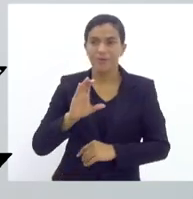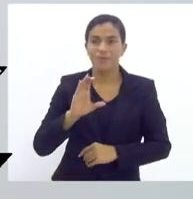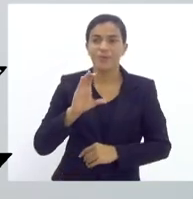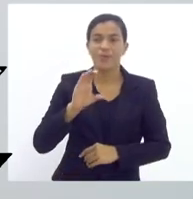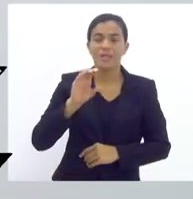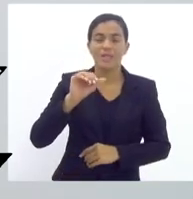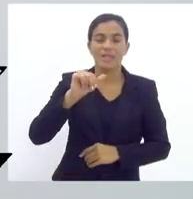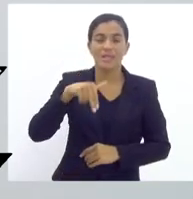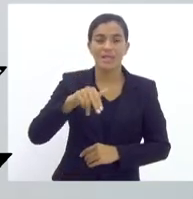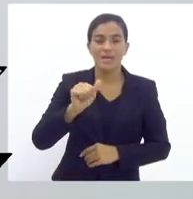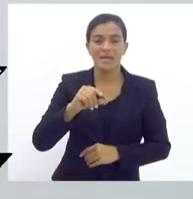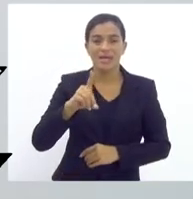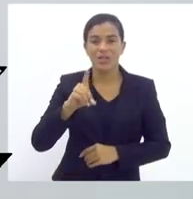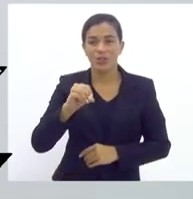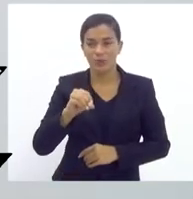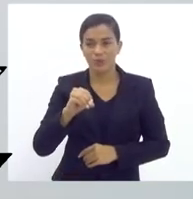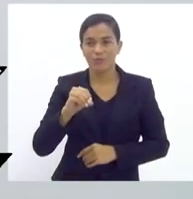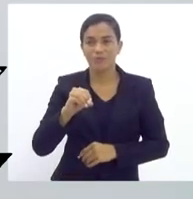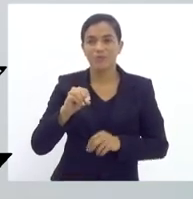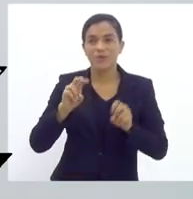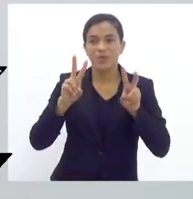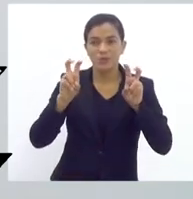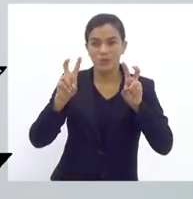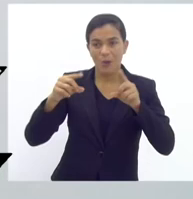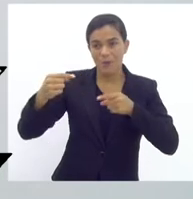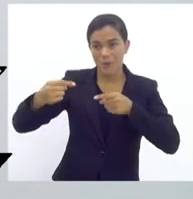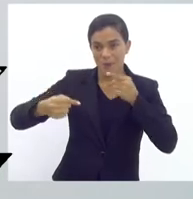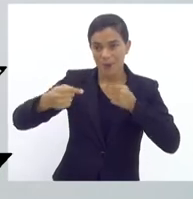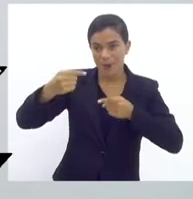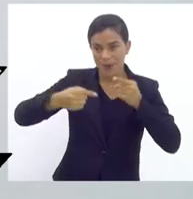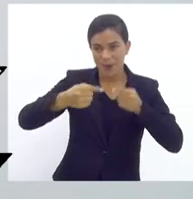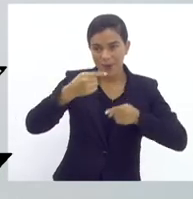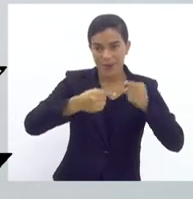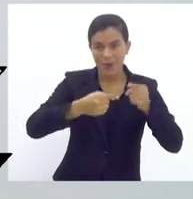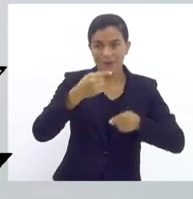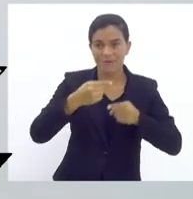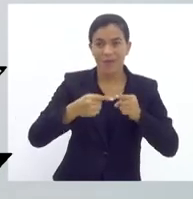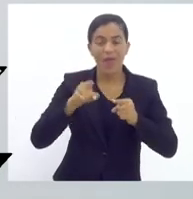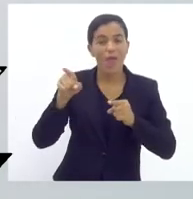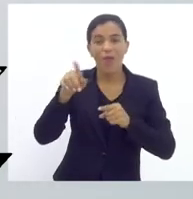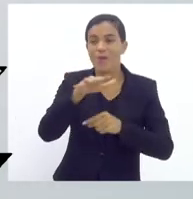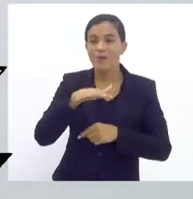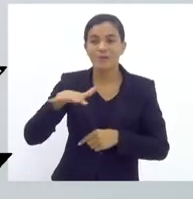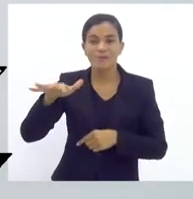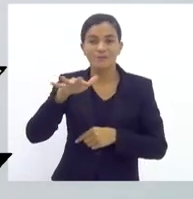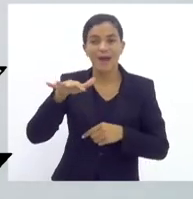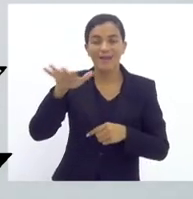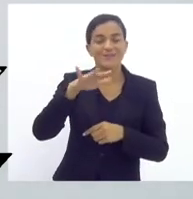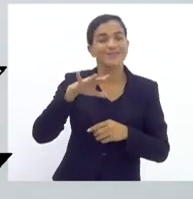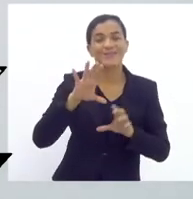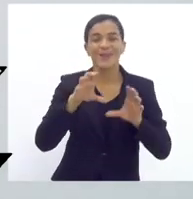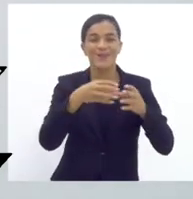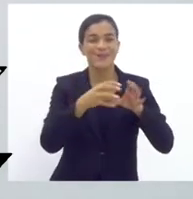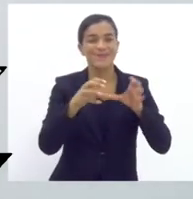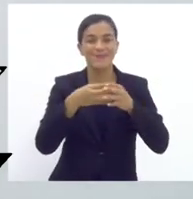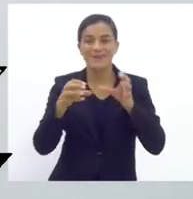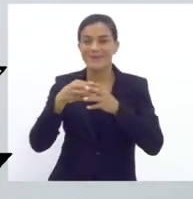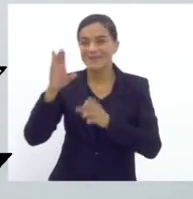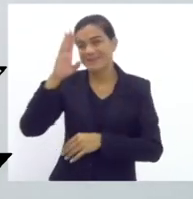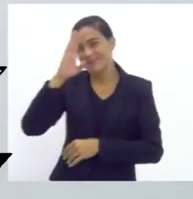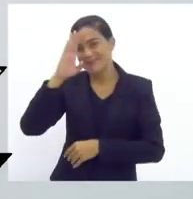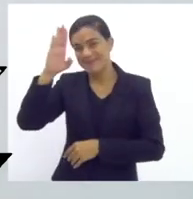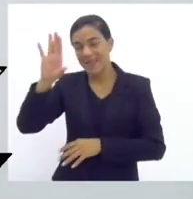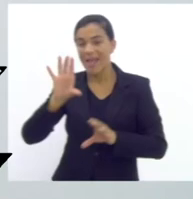a despeito né de ausência de políticas do poder público sempre é um espaço onde Muitas comunidades especialmente